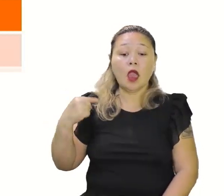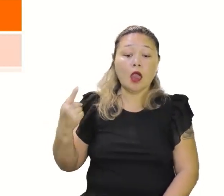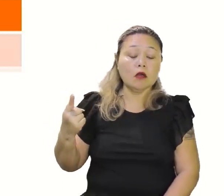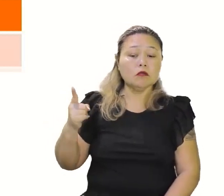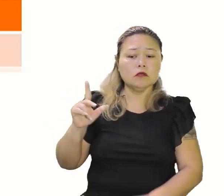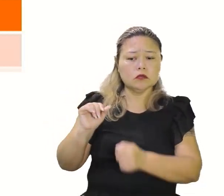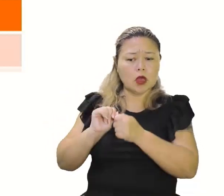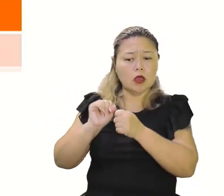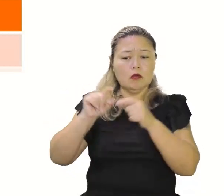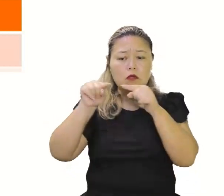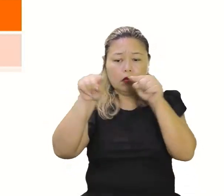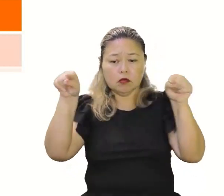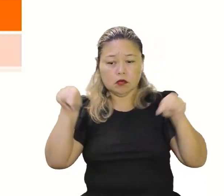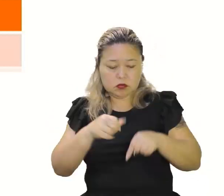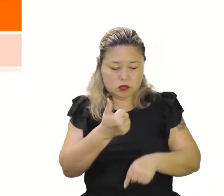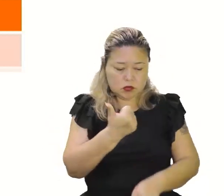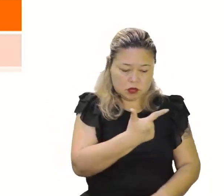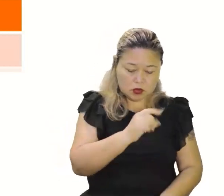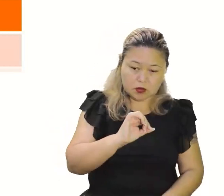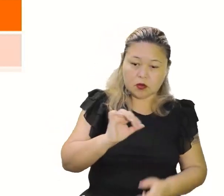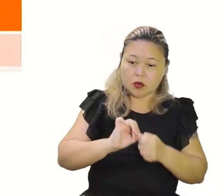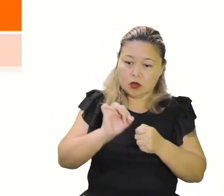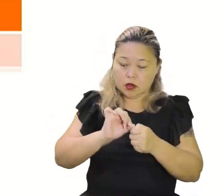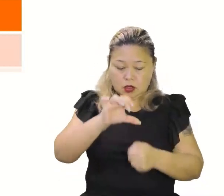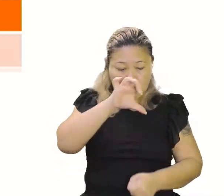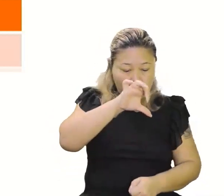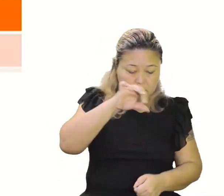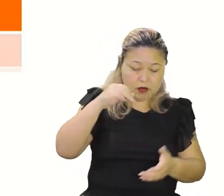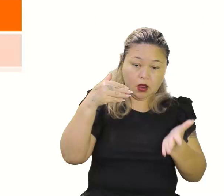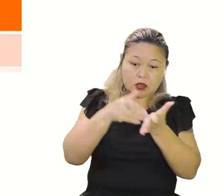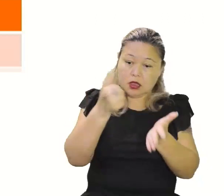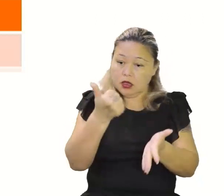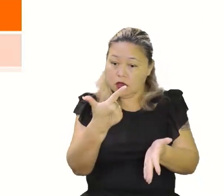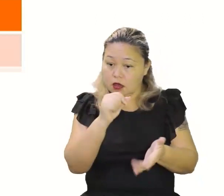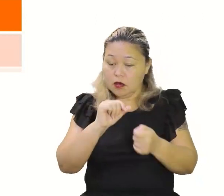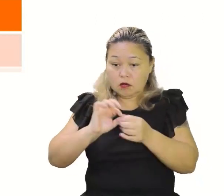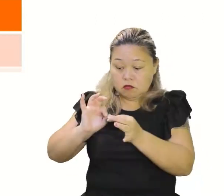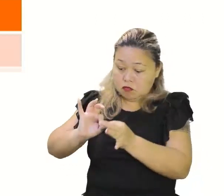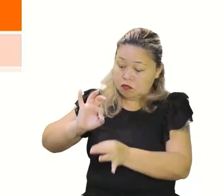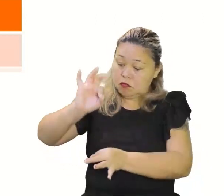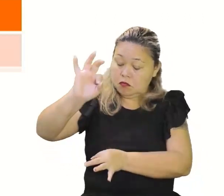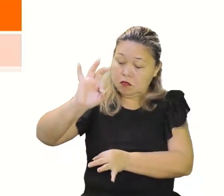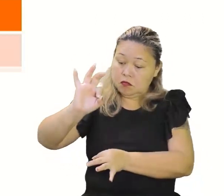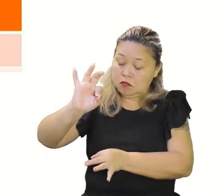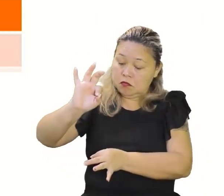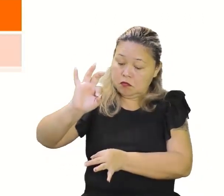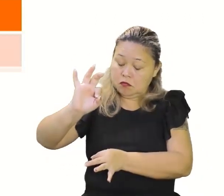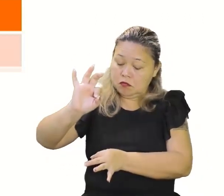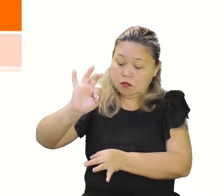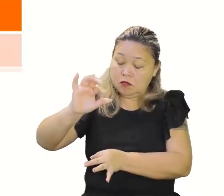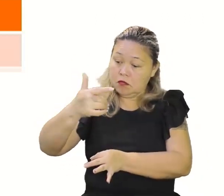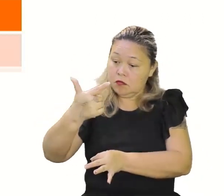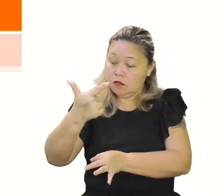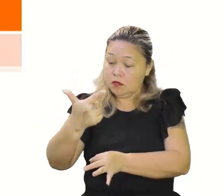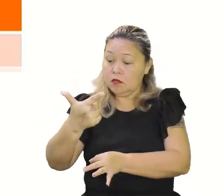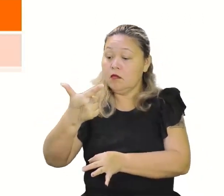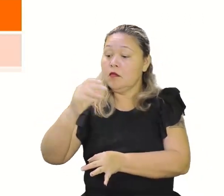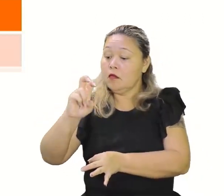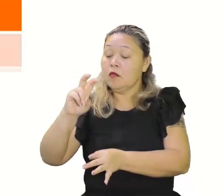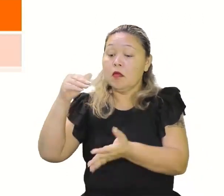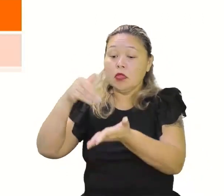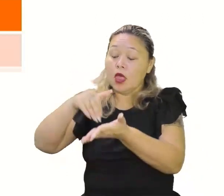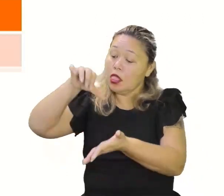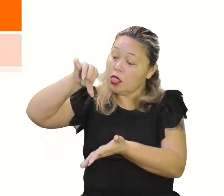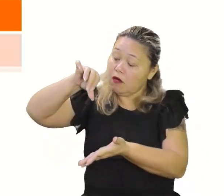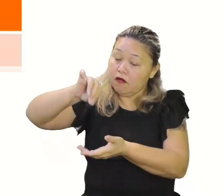de 120, não é? Variando ali de 90 a 120 e de 45 a 90, né?